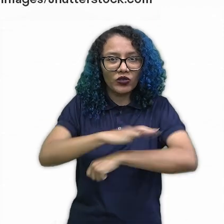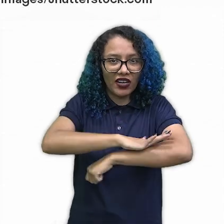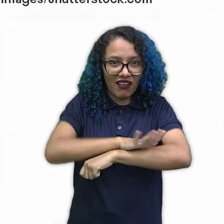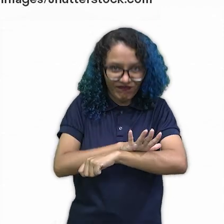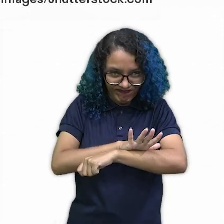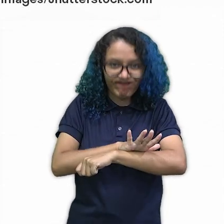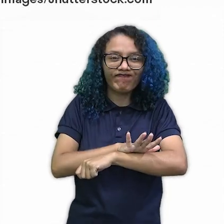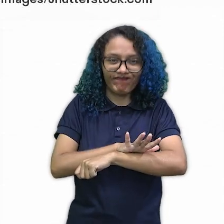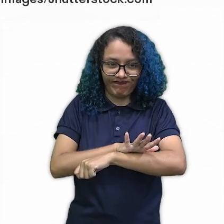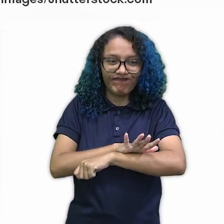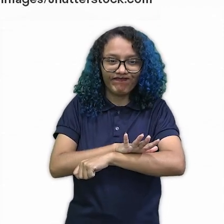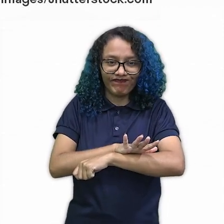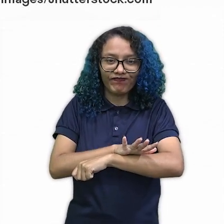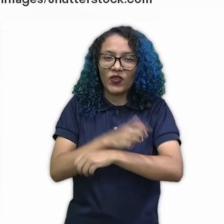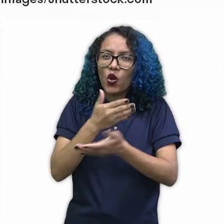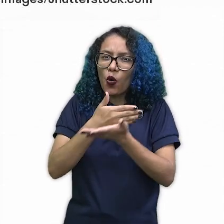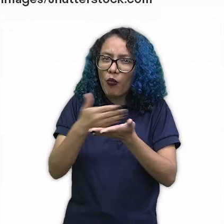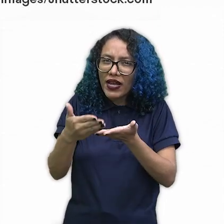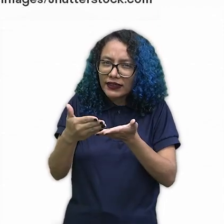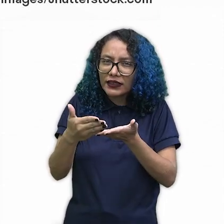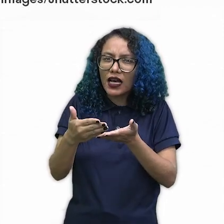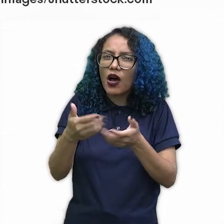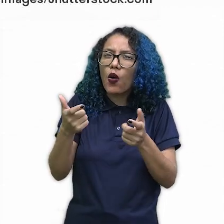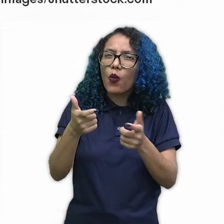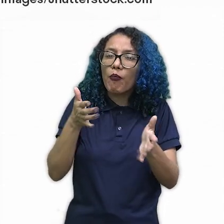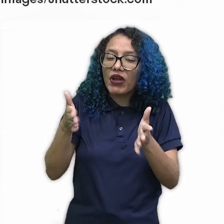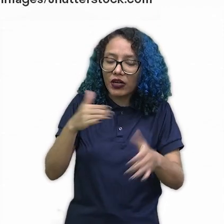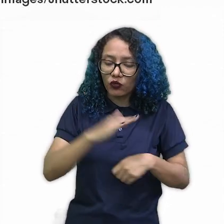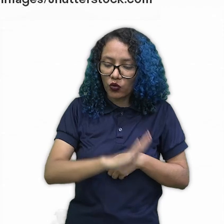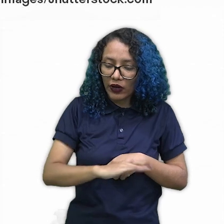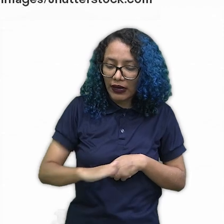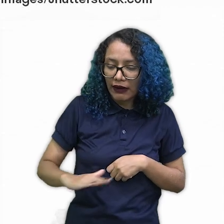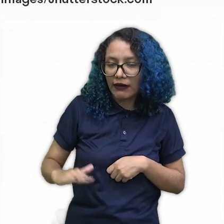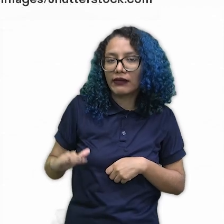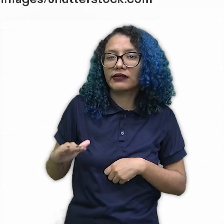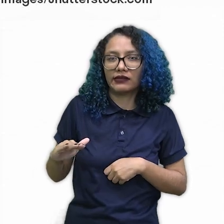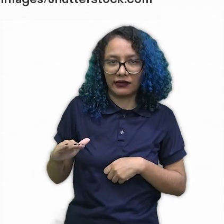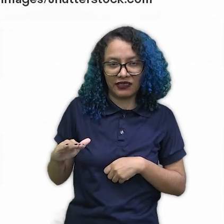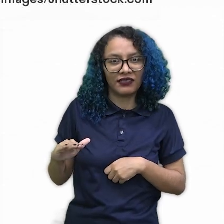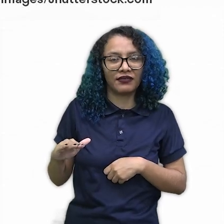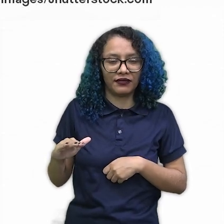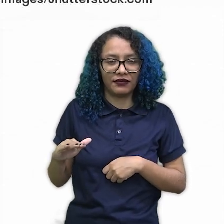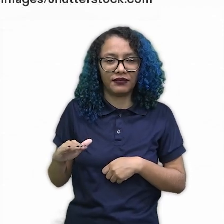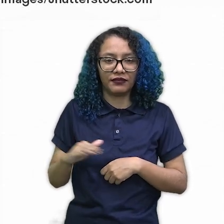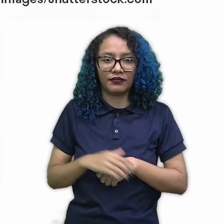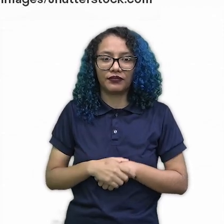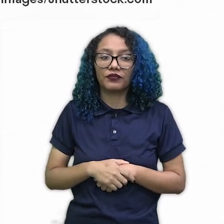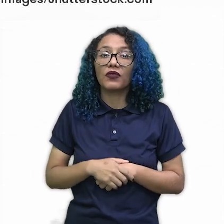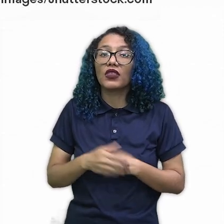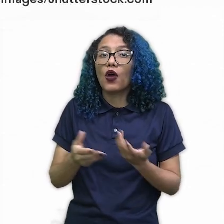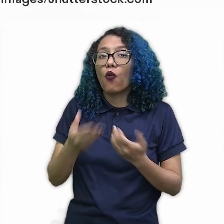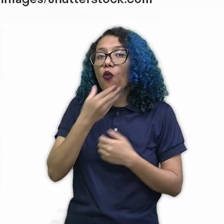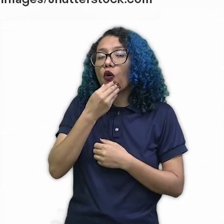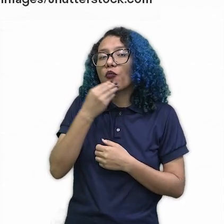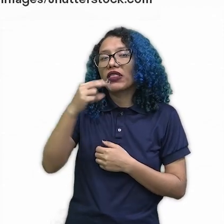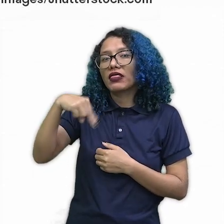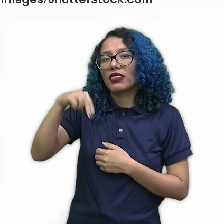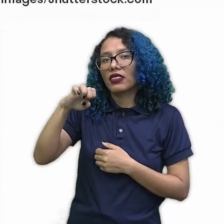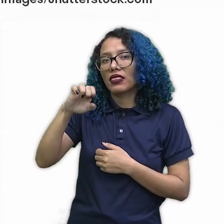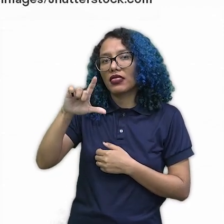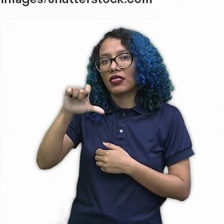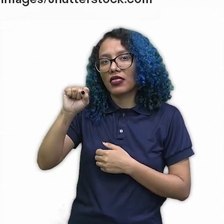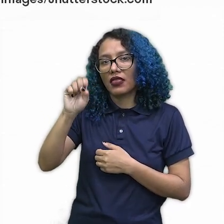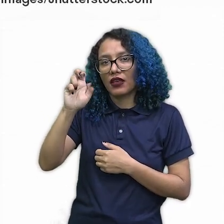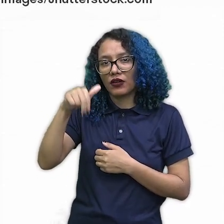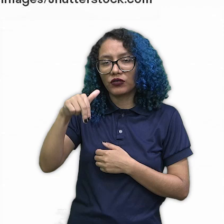Tudo começa lá, né, quando a gente é criança. O Nelson Mandela dizia que ninguém nasce racista,